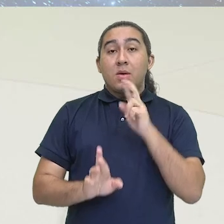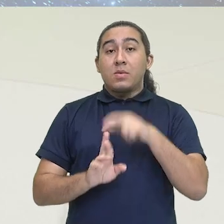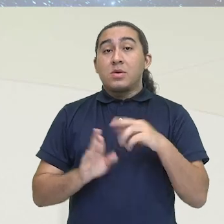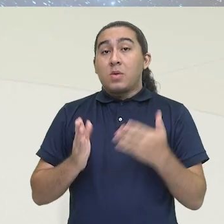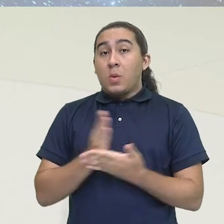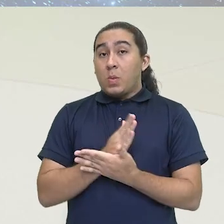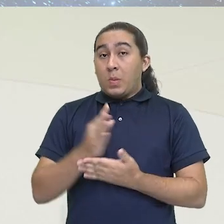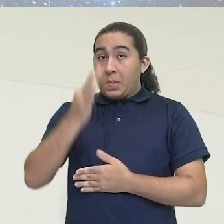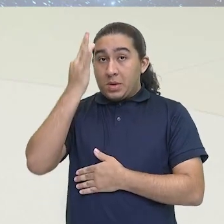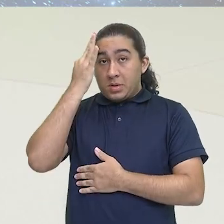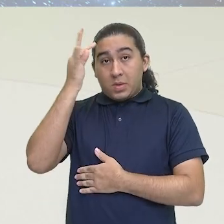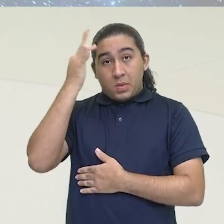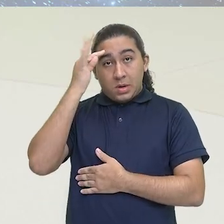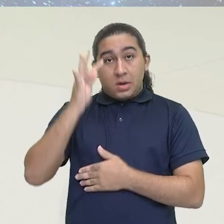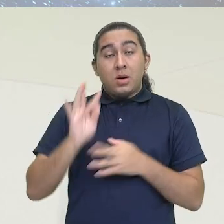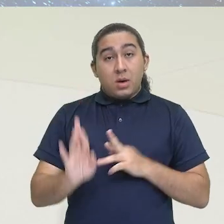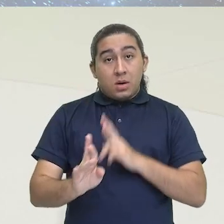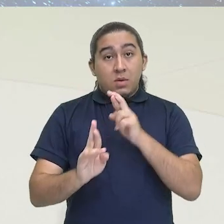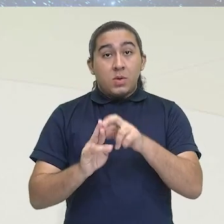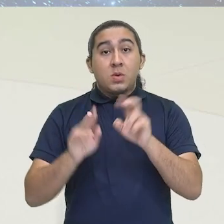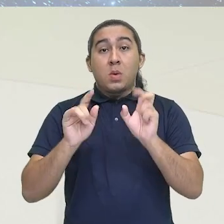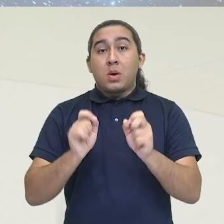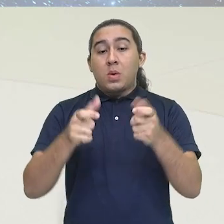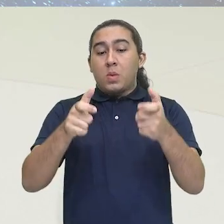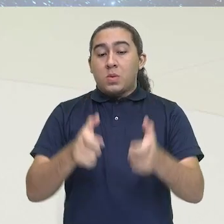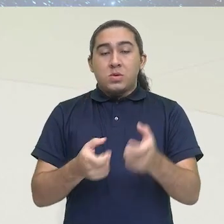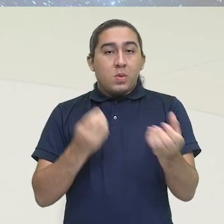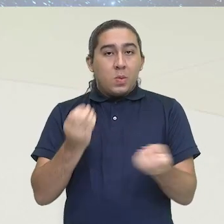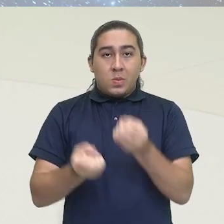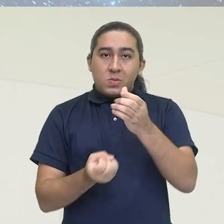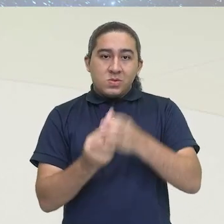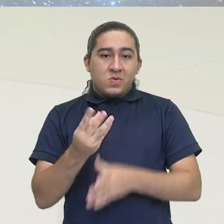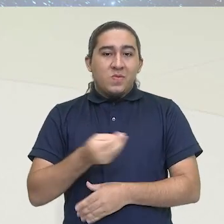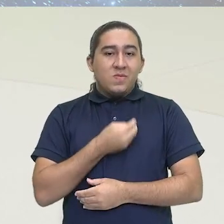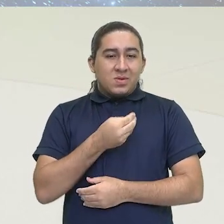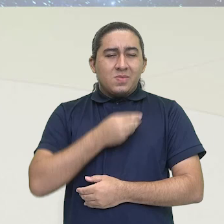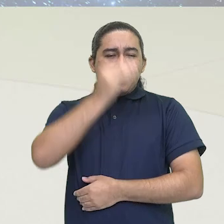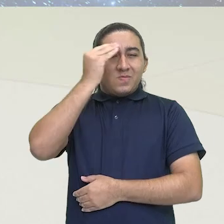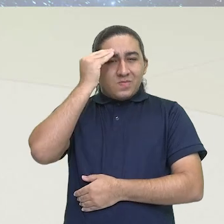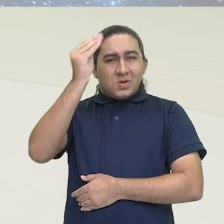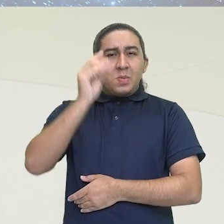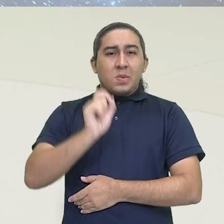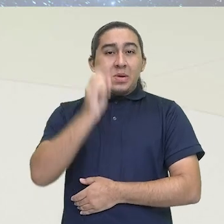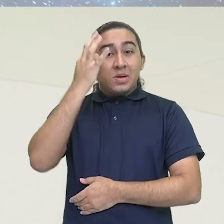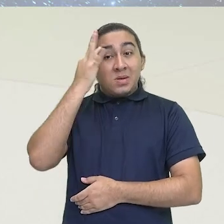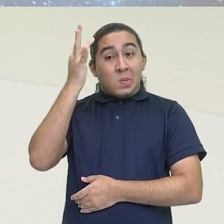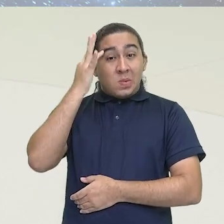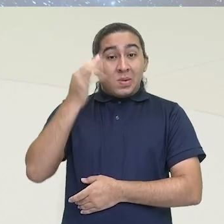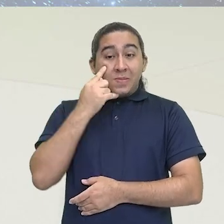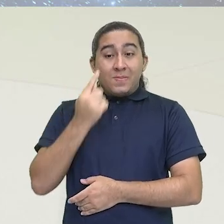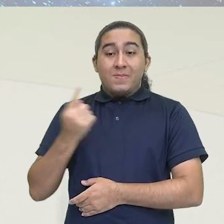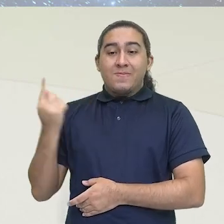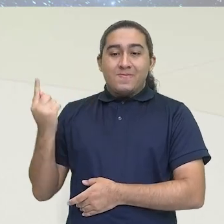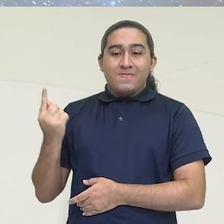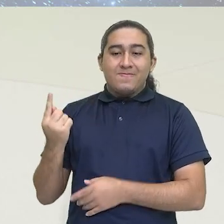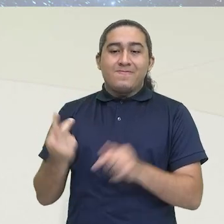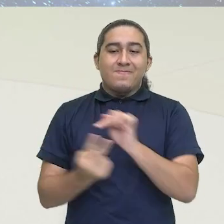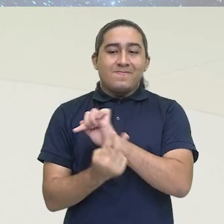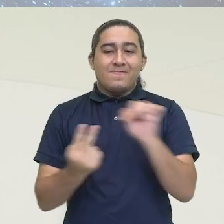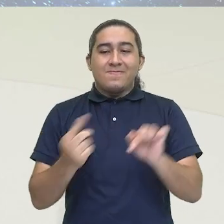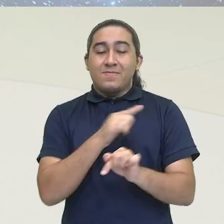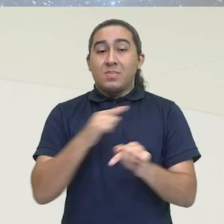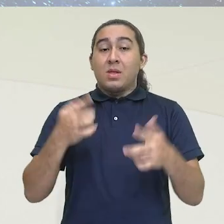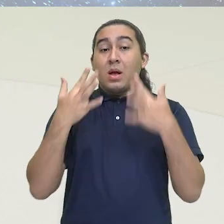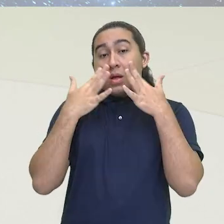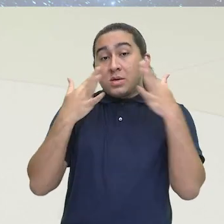teorias relacionadas à origem da vida, né? Em destaque, essa teoria aqui, que está aparecendo para vocês,